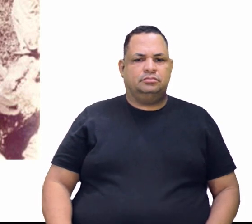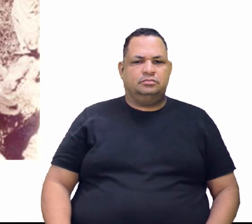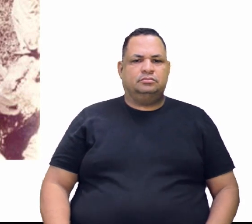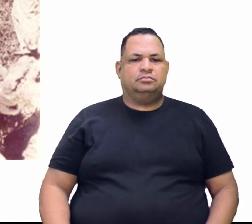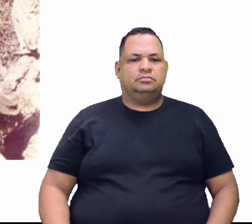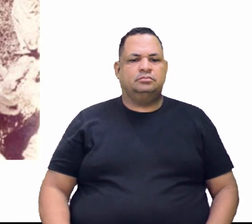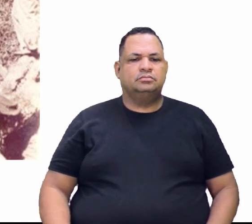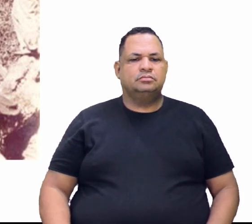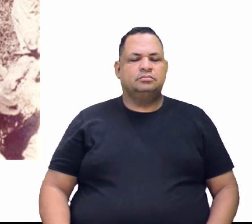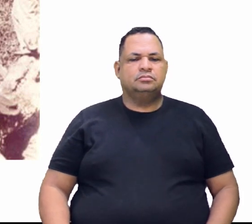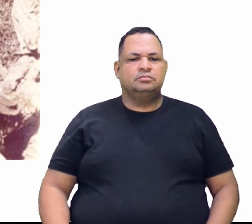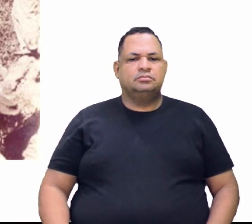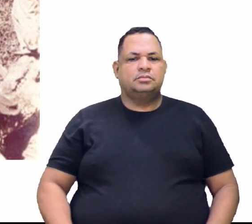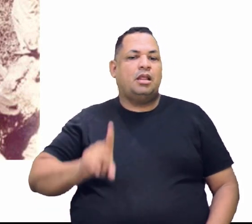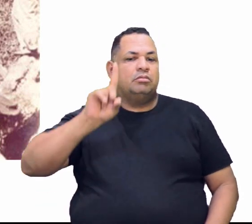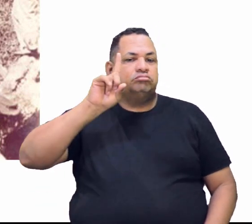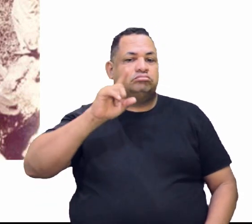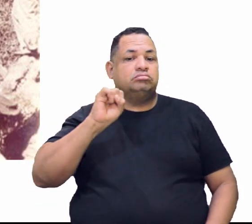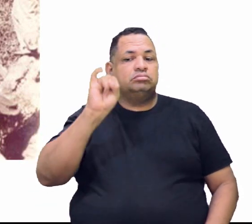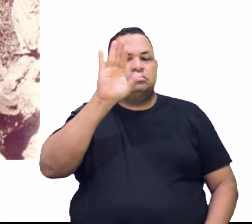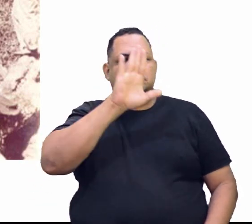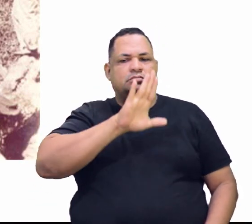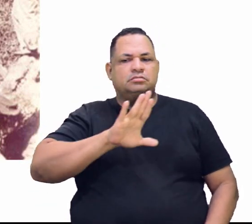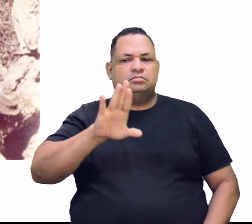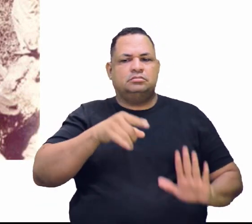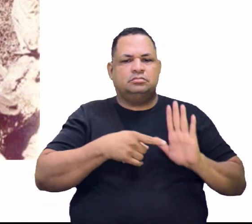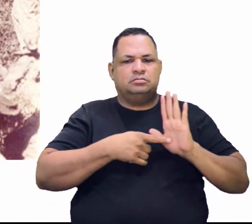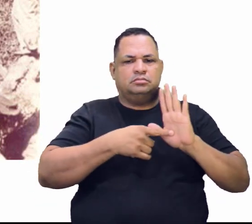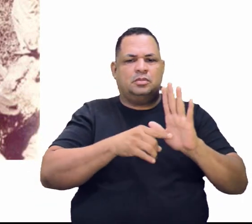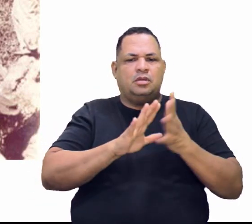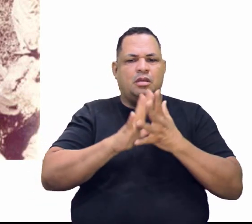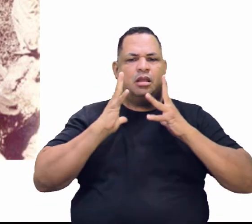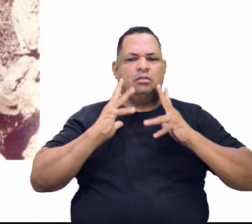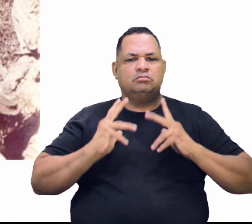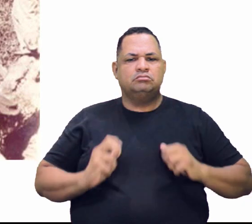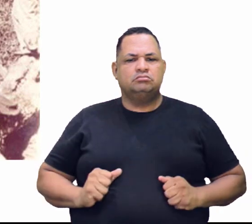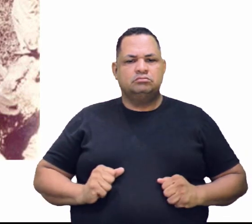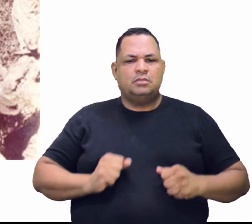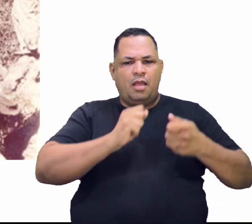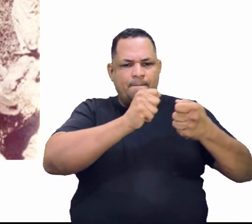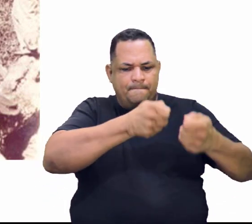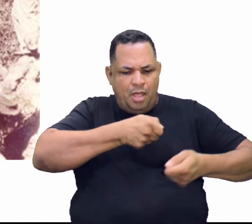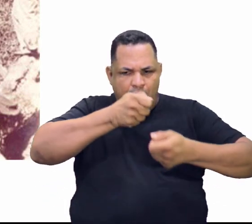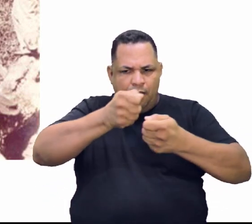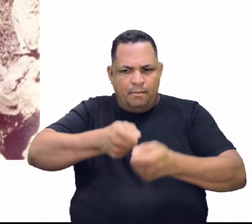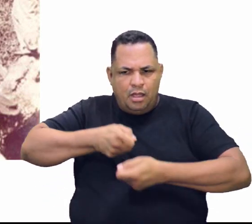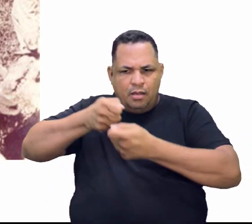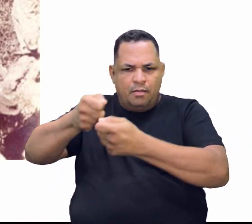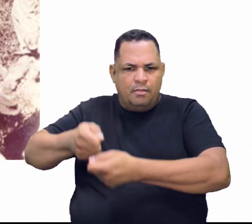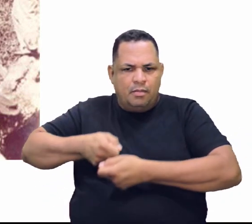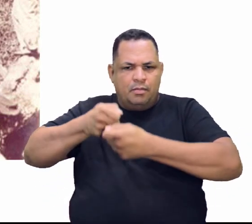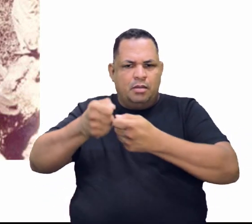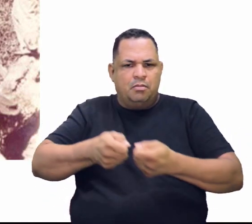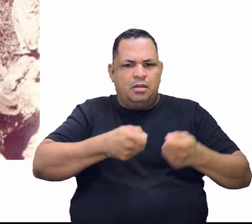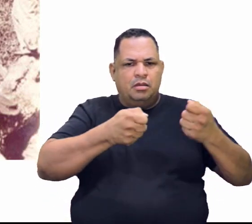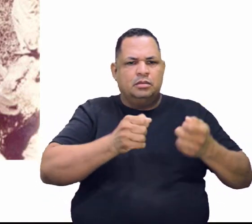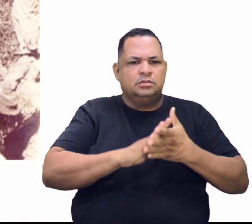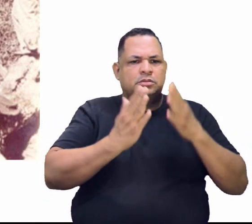Essa aí é uma imagem que retrata a limpeza do local. Eles estão limpando,